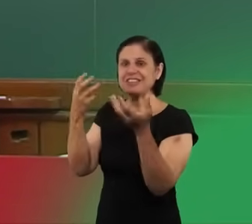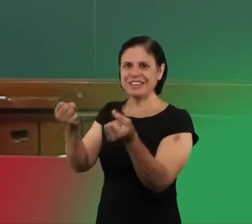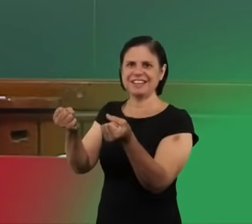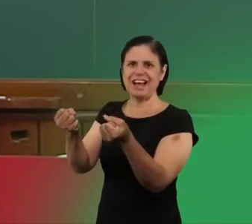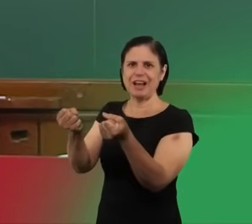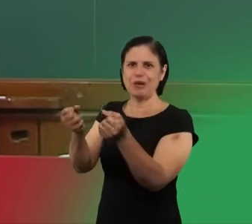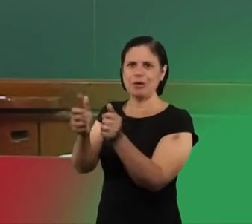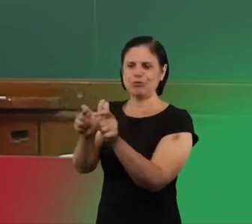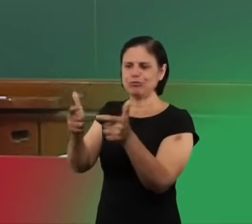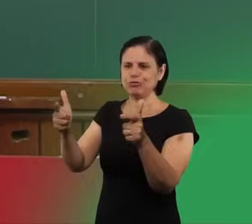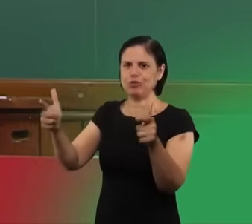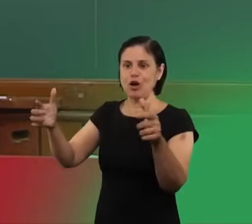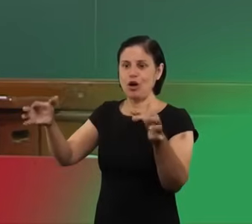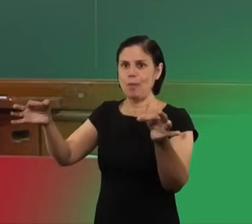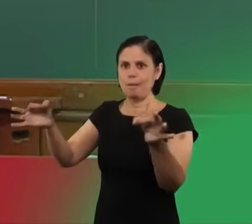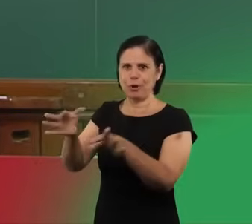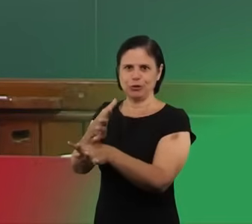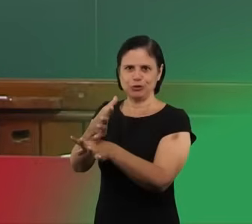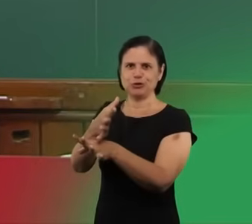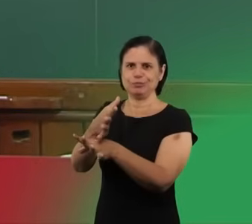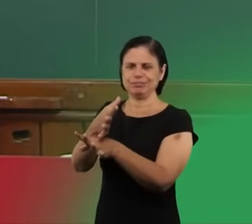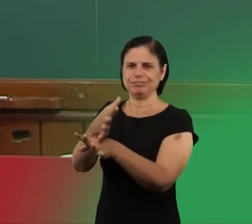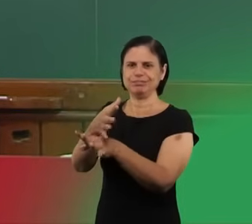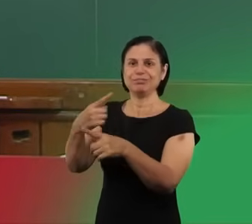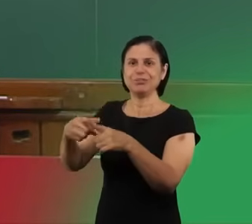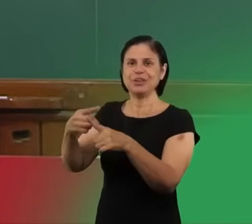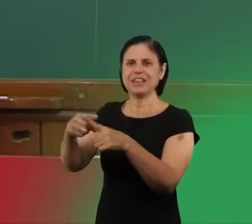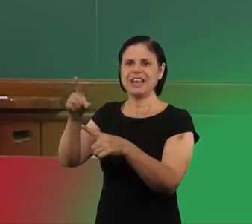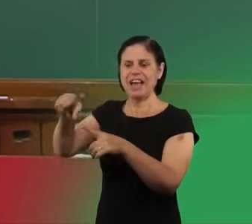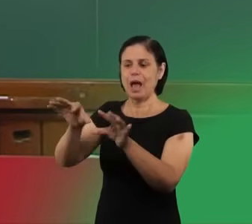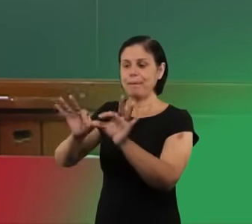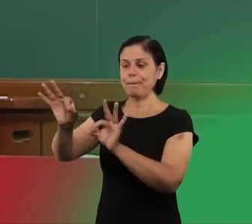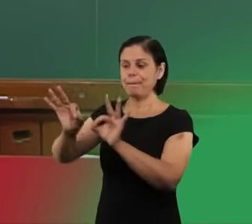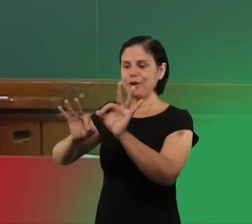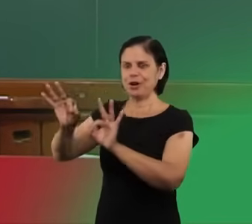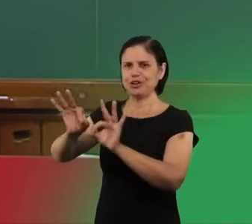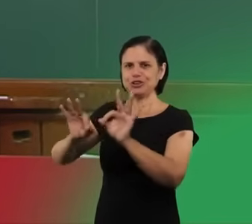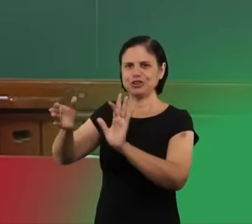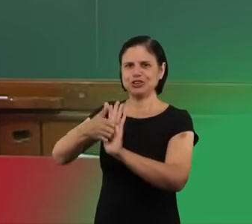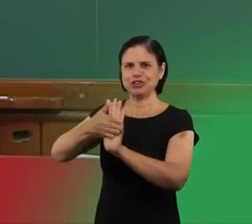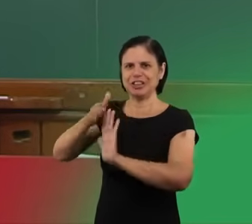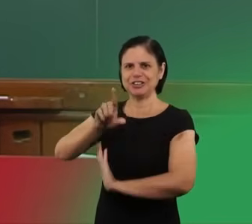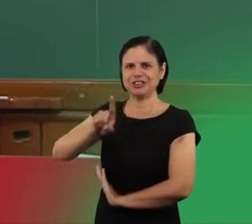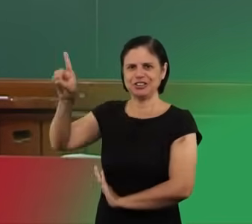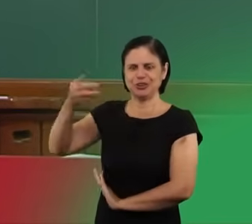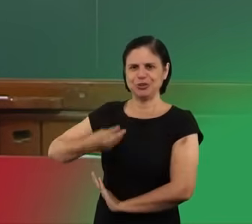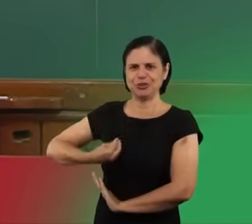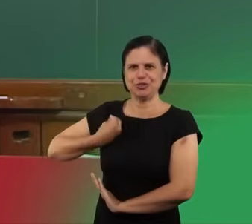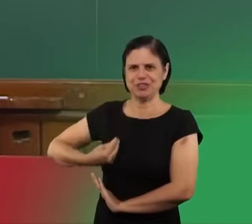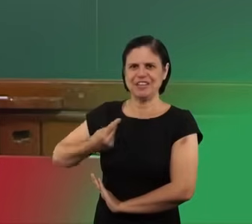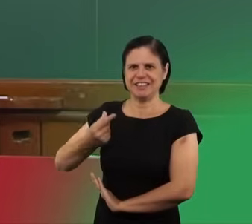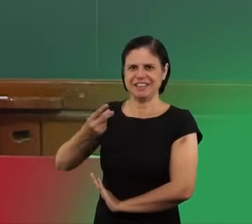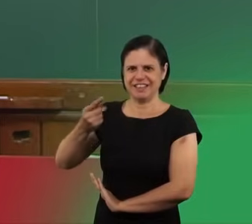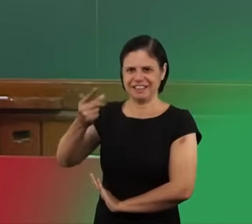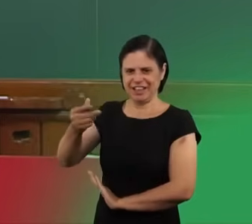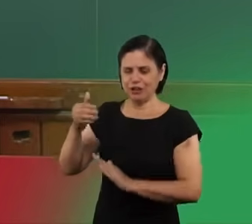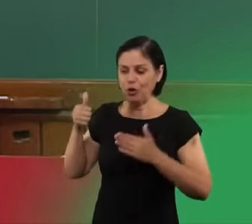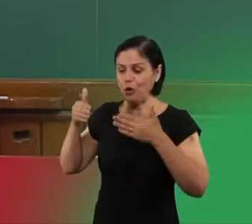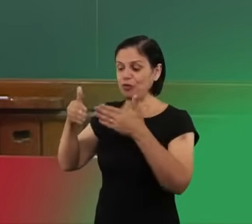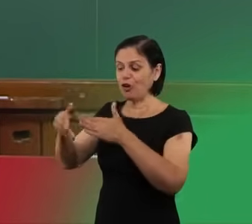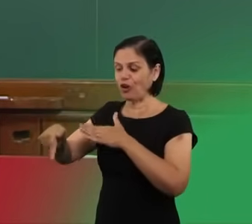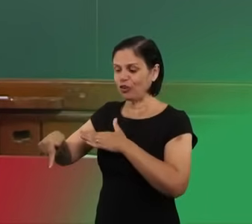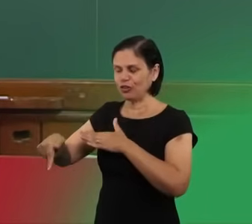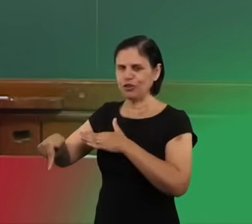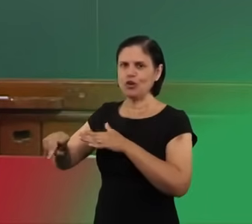concluído de Deus, que é o projeto de vida eterna para a igreja fiel e